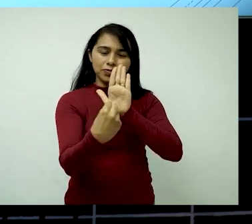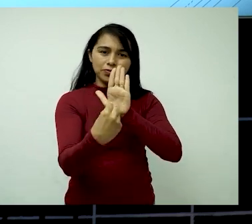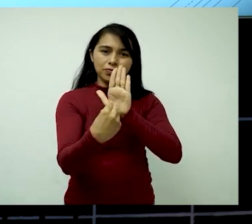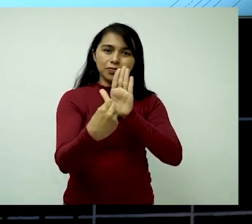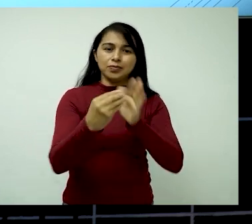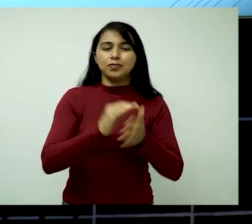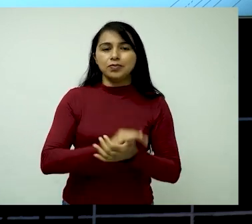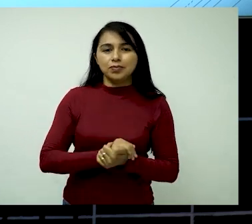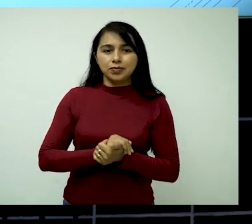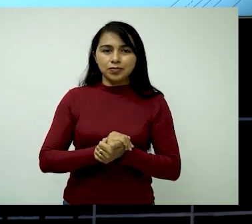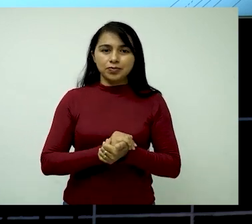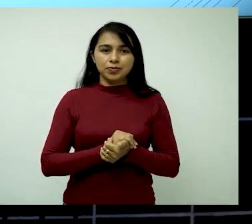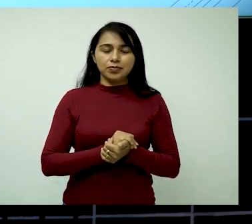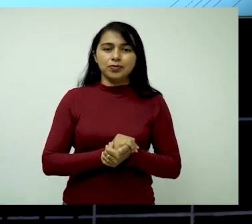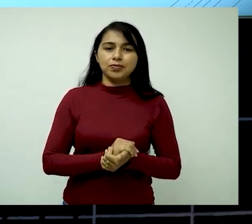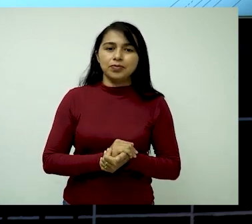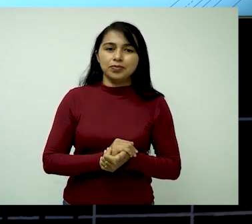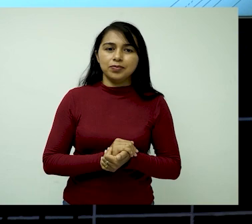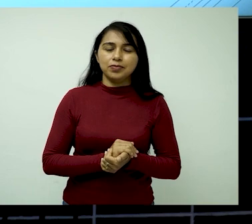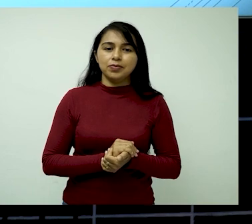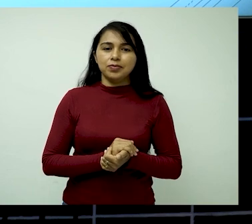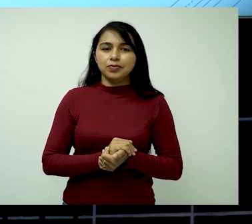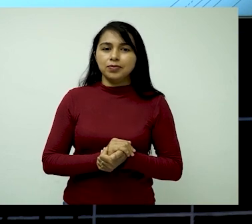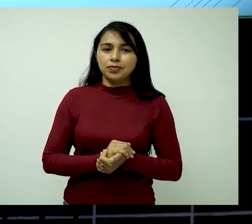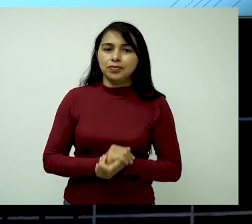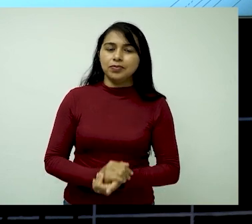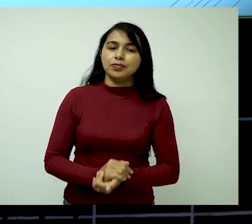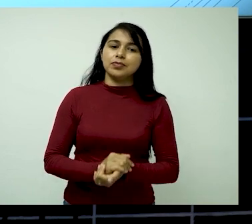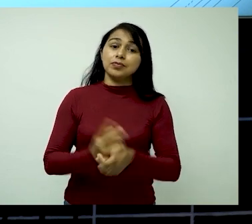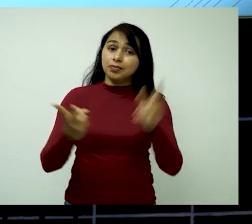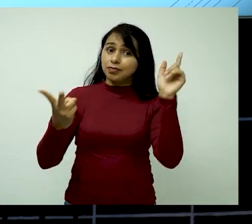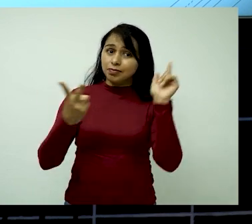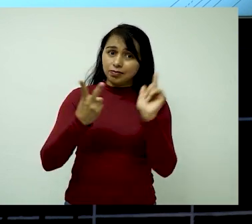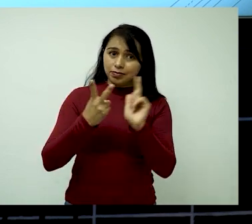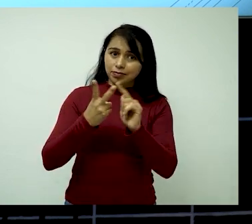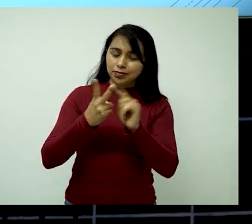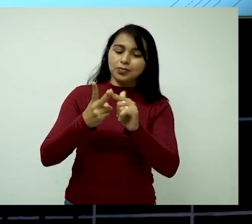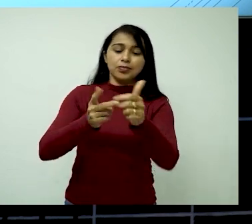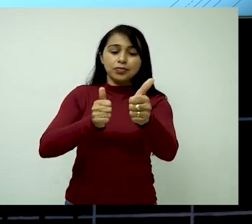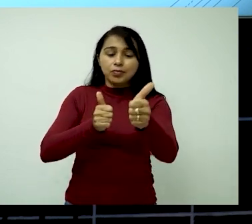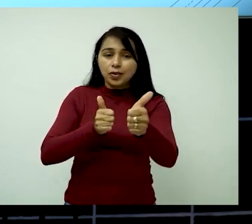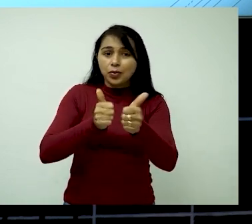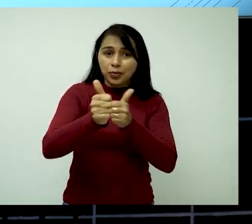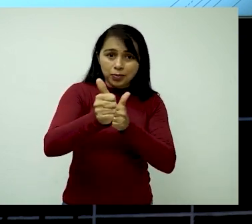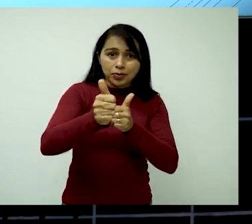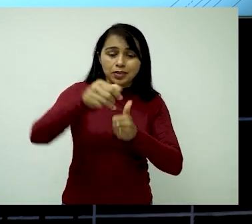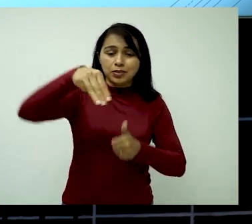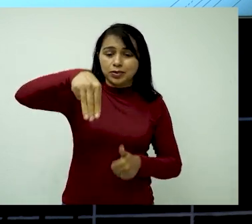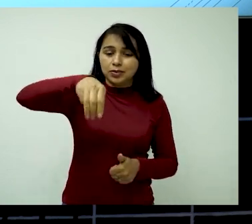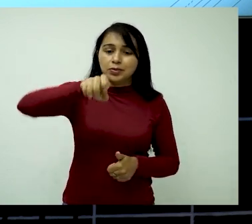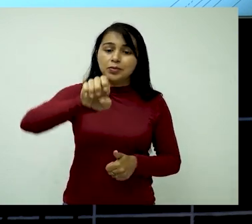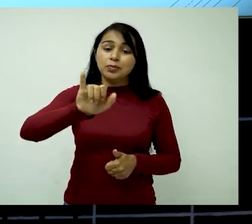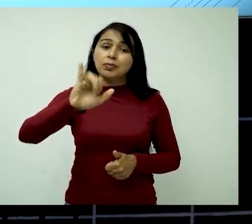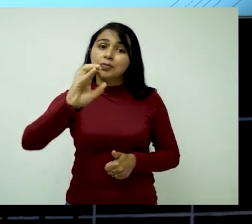como acontece isso, ok? E aí a gente vem para as classificações